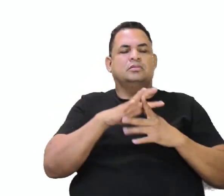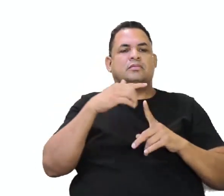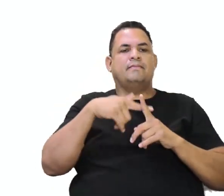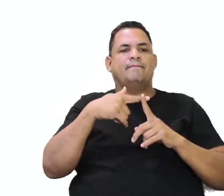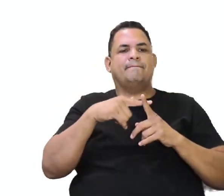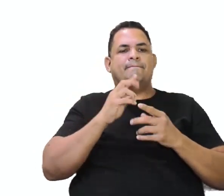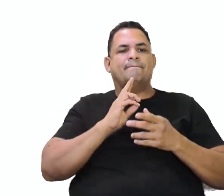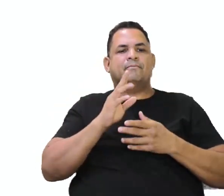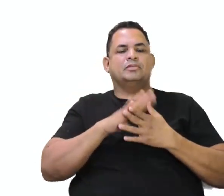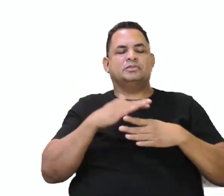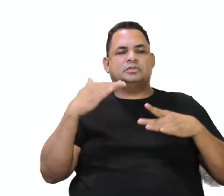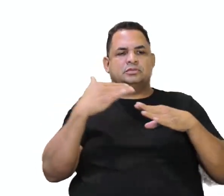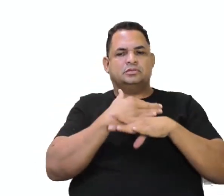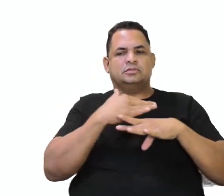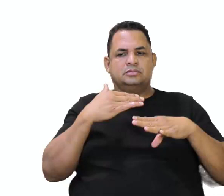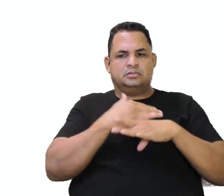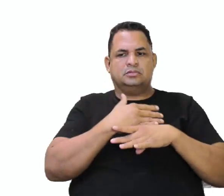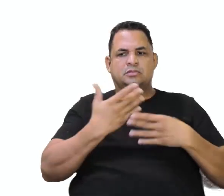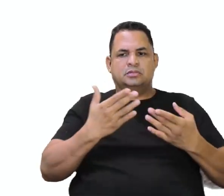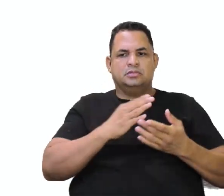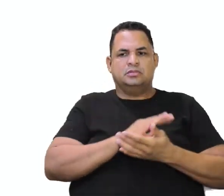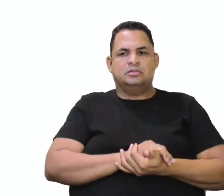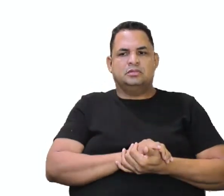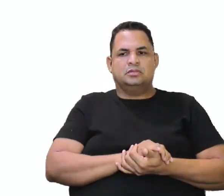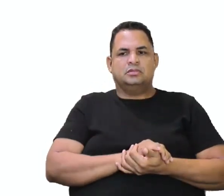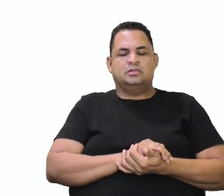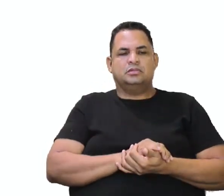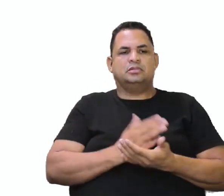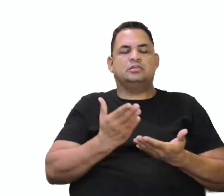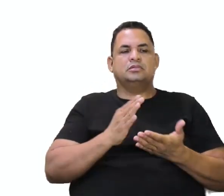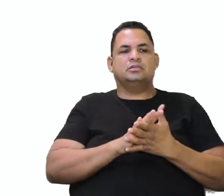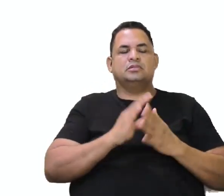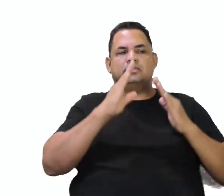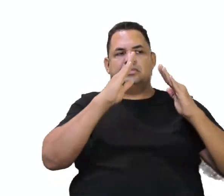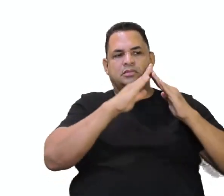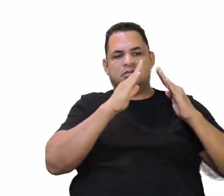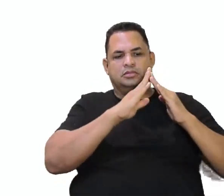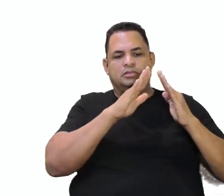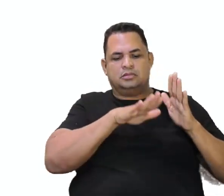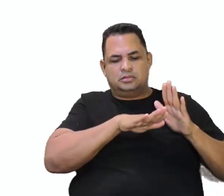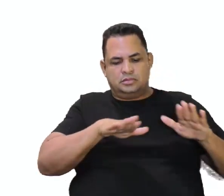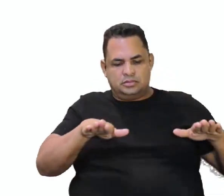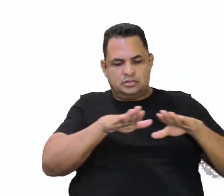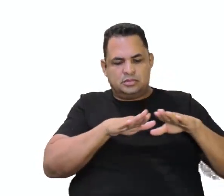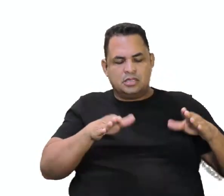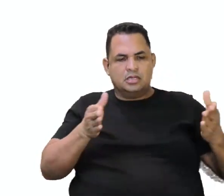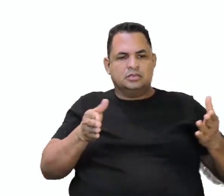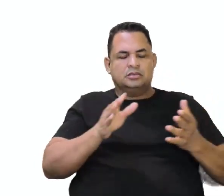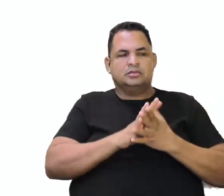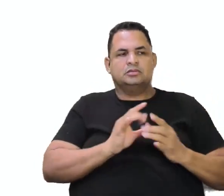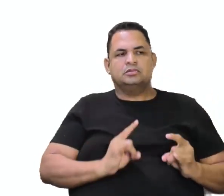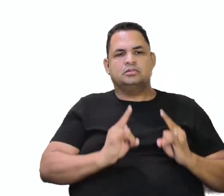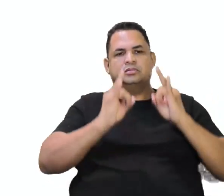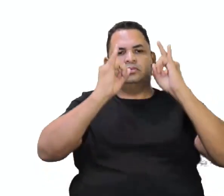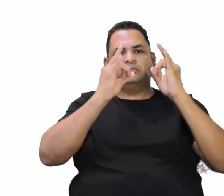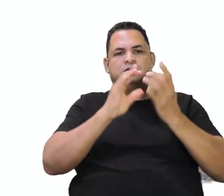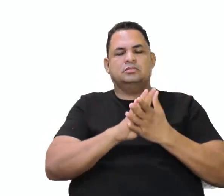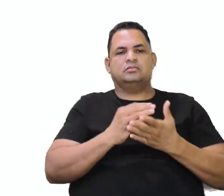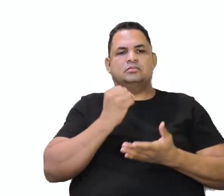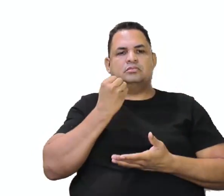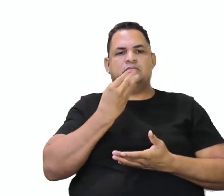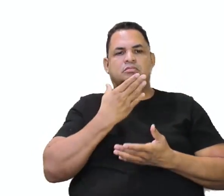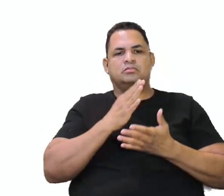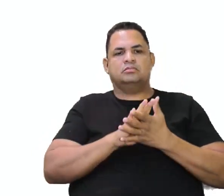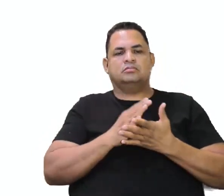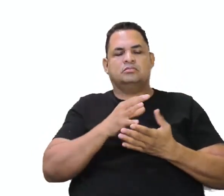devido ao processo de urbanização, tá? Residências, asfaltos, calçadas, prédios, tá